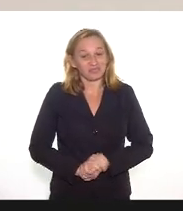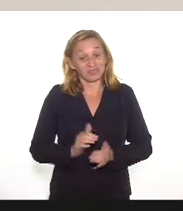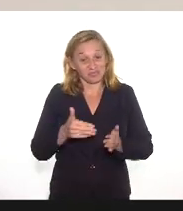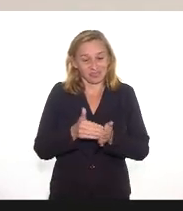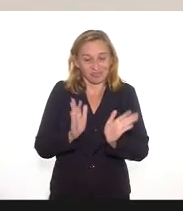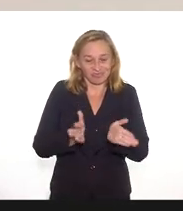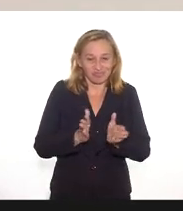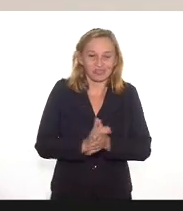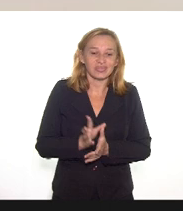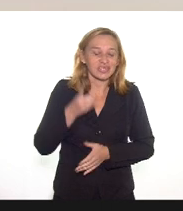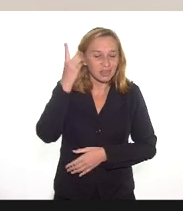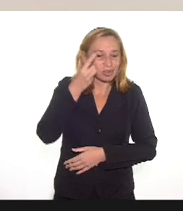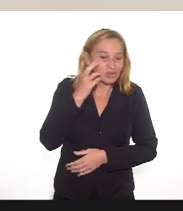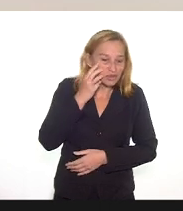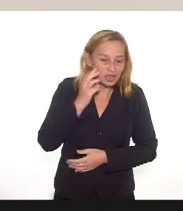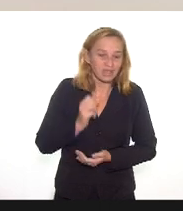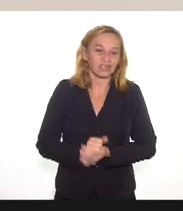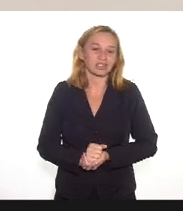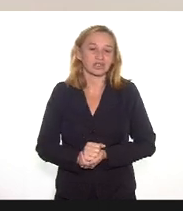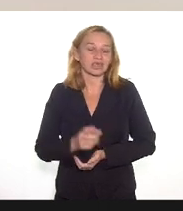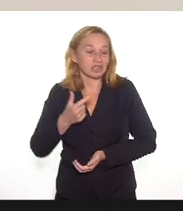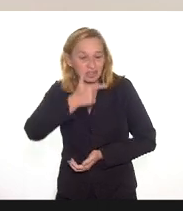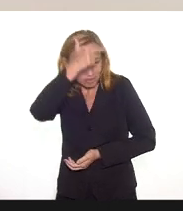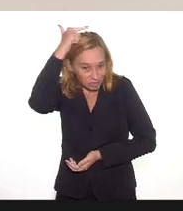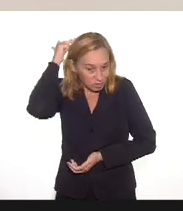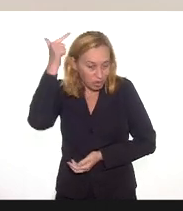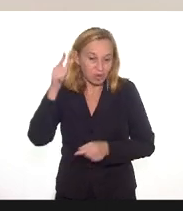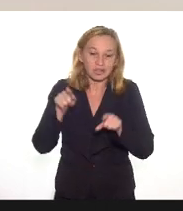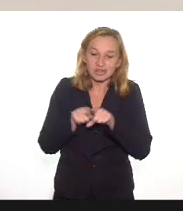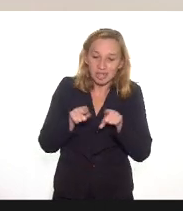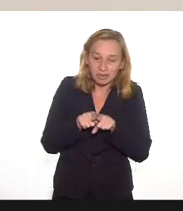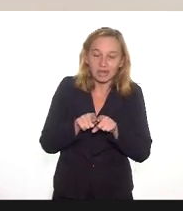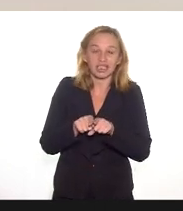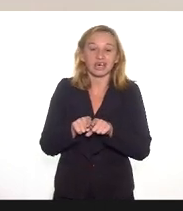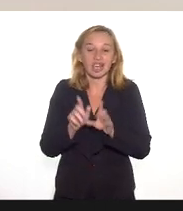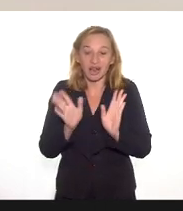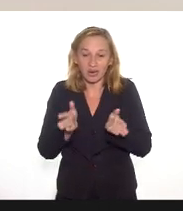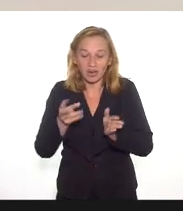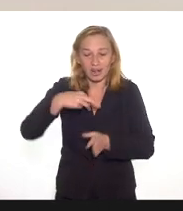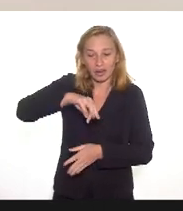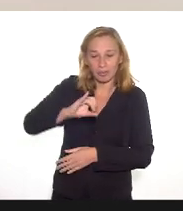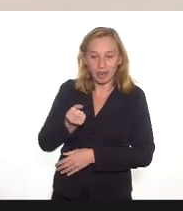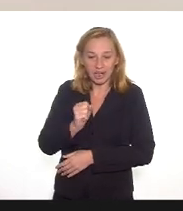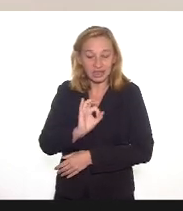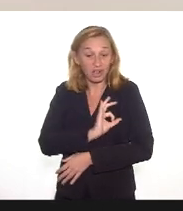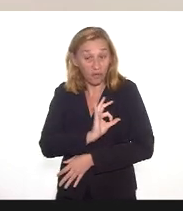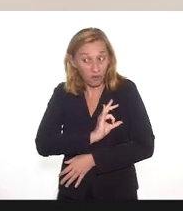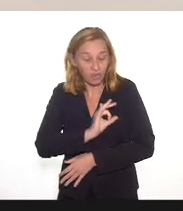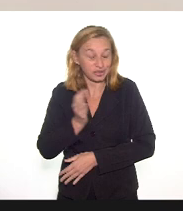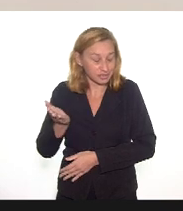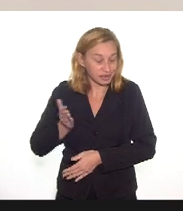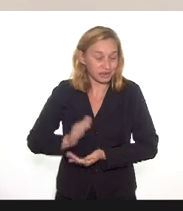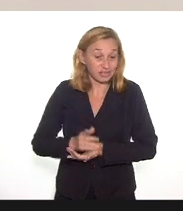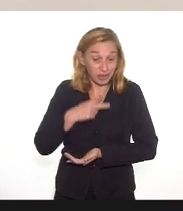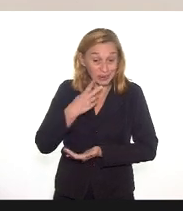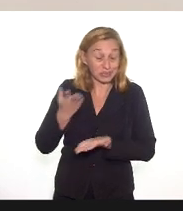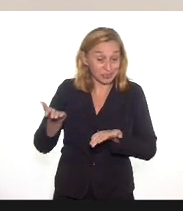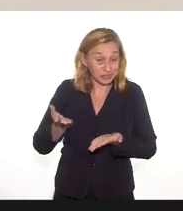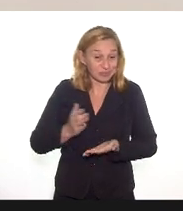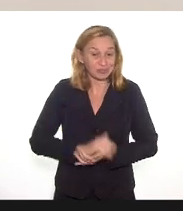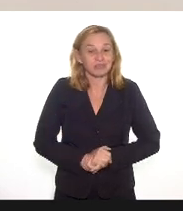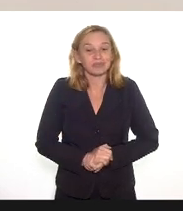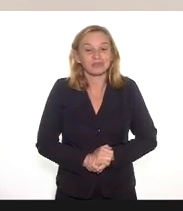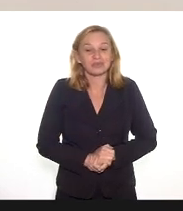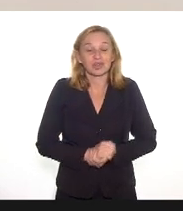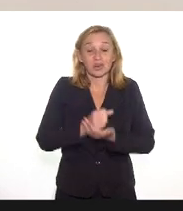né? Seja pelo deputado Valdec, o próprio Luiz Paulo também comentou no início, agora a Marta Rocha colocou